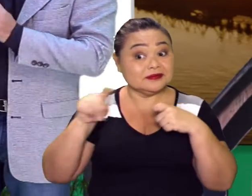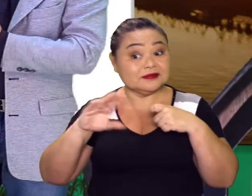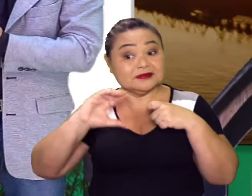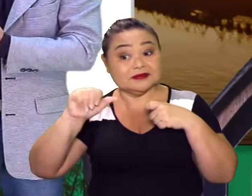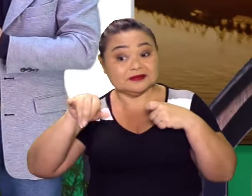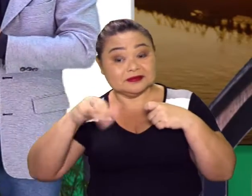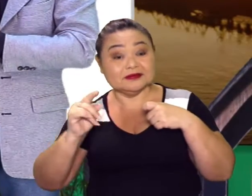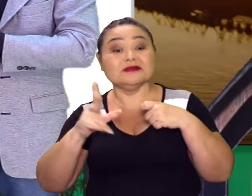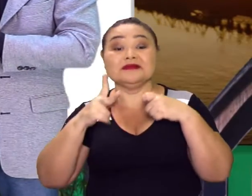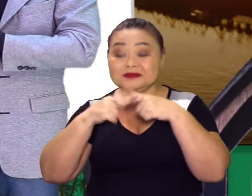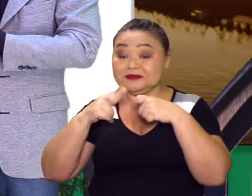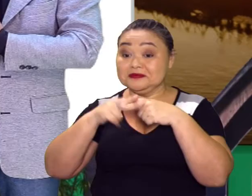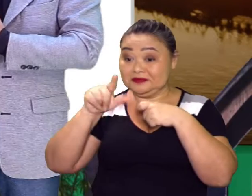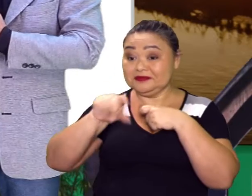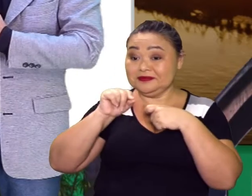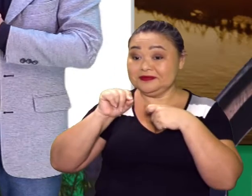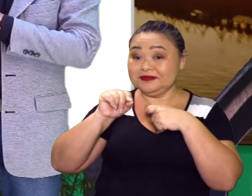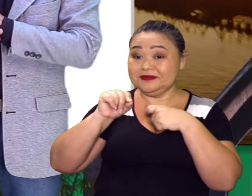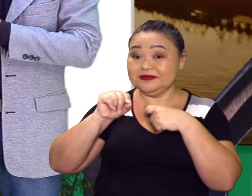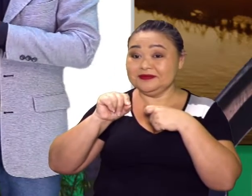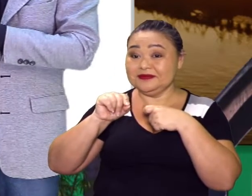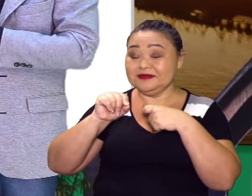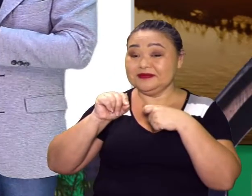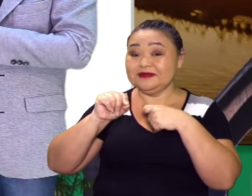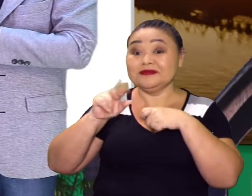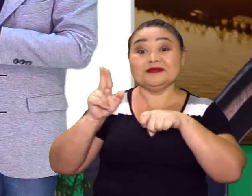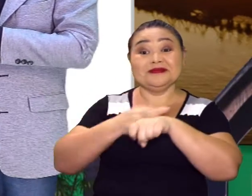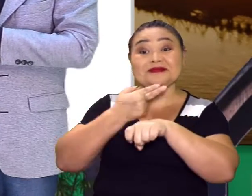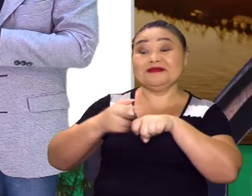cupuaçu? Cupuaçu. Eu prefiro cacau.